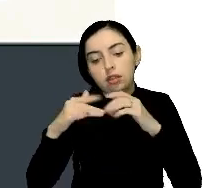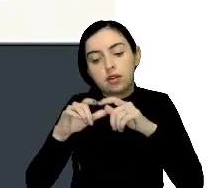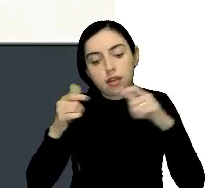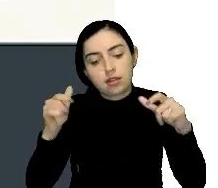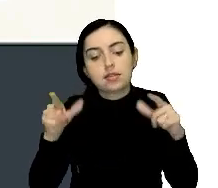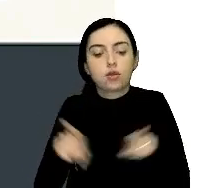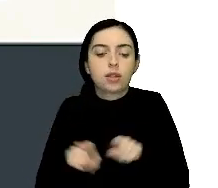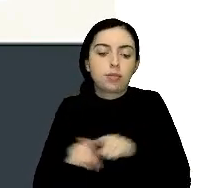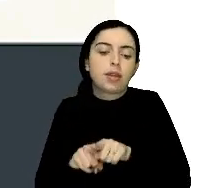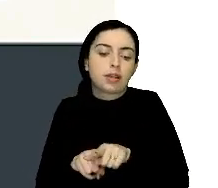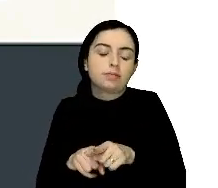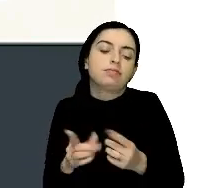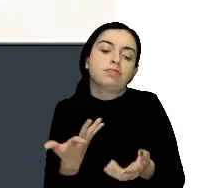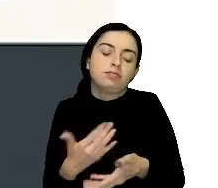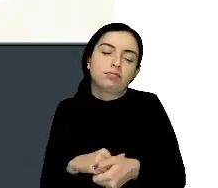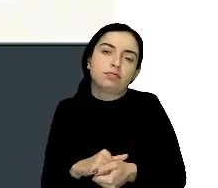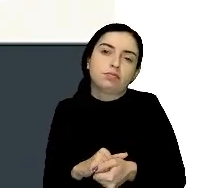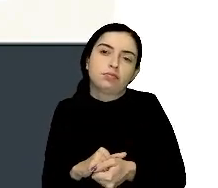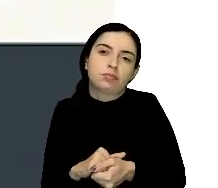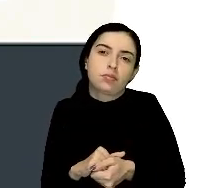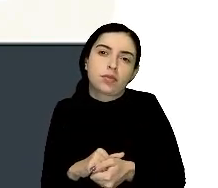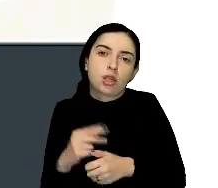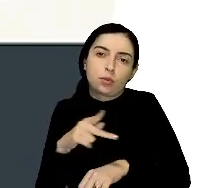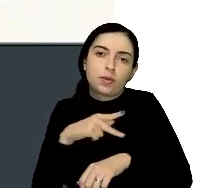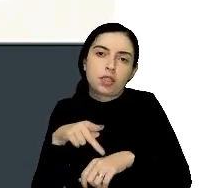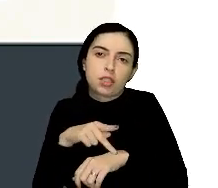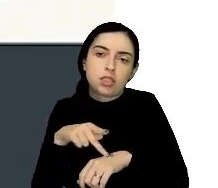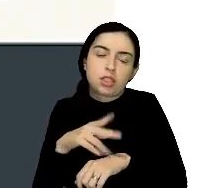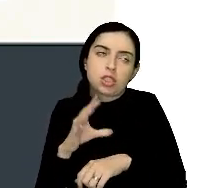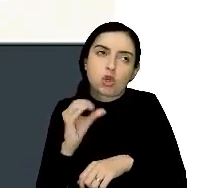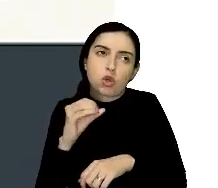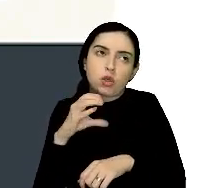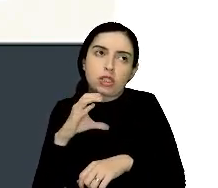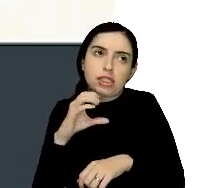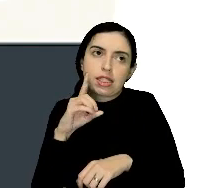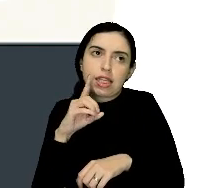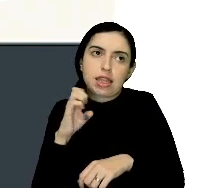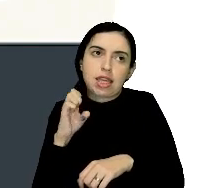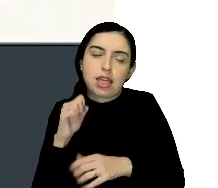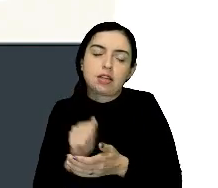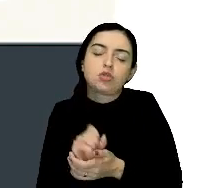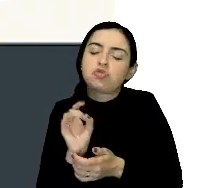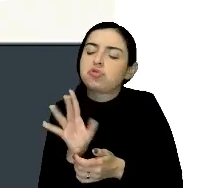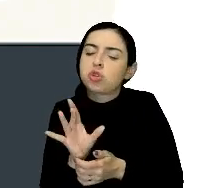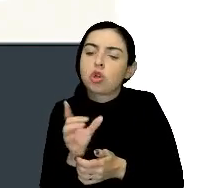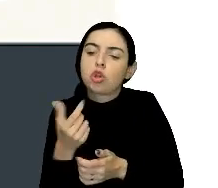mais nos países da OCDE só em 2018.